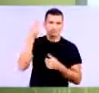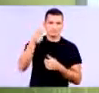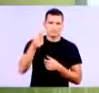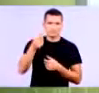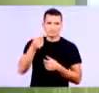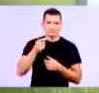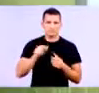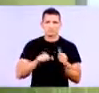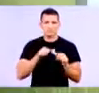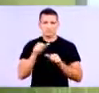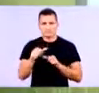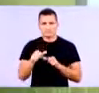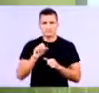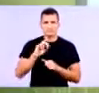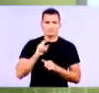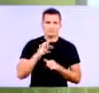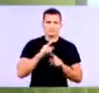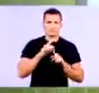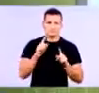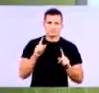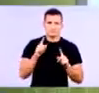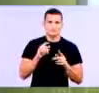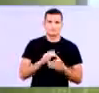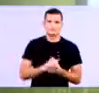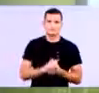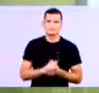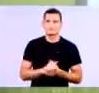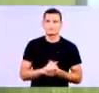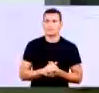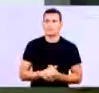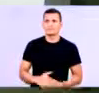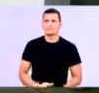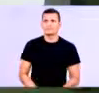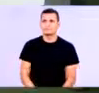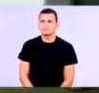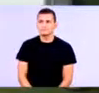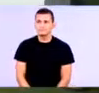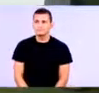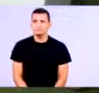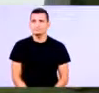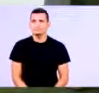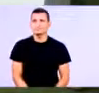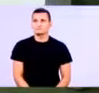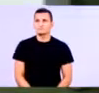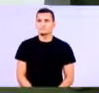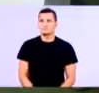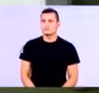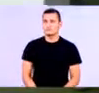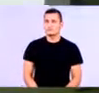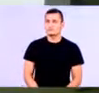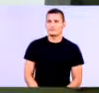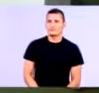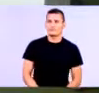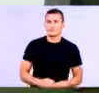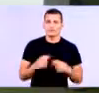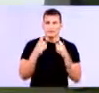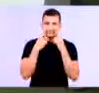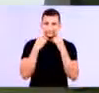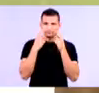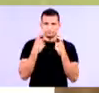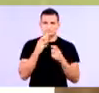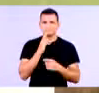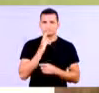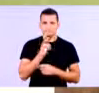serem mudadas ou não, certo? Professor Jordano? Achei interessante a resposta que veio pelo